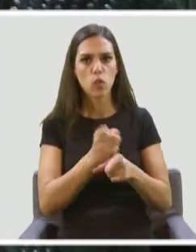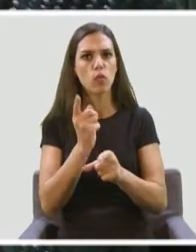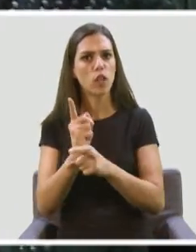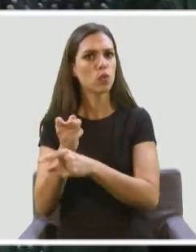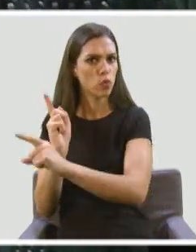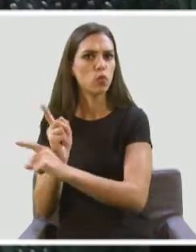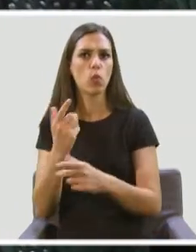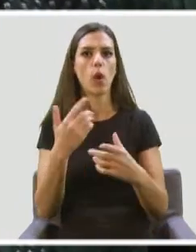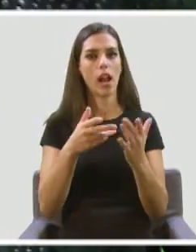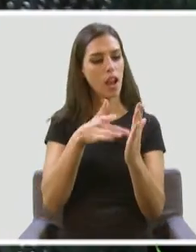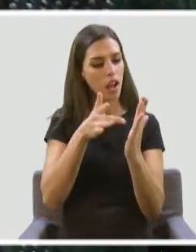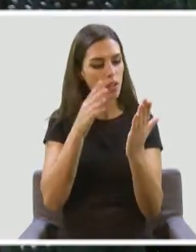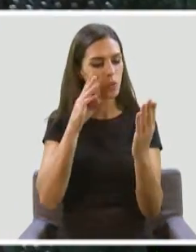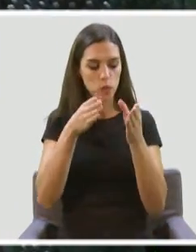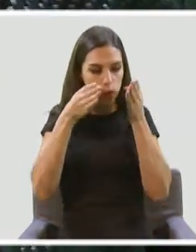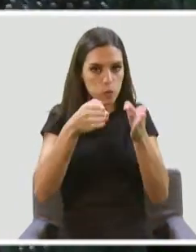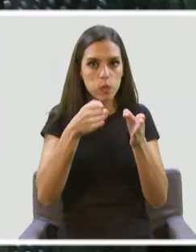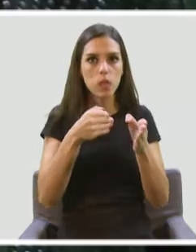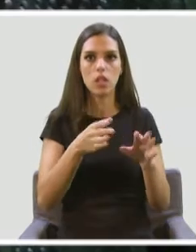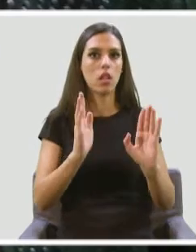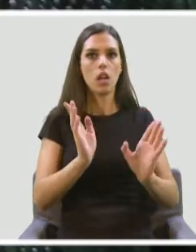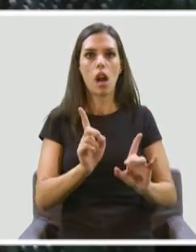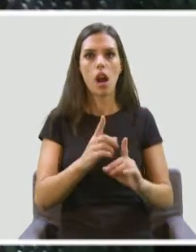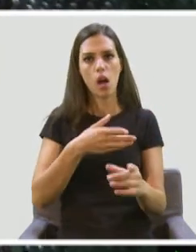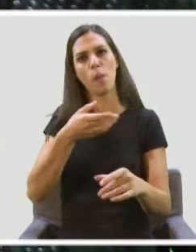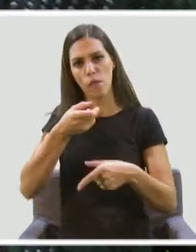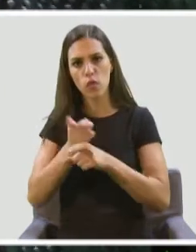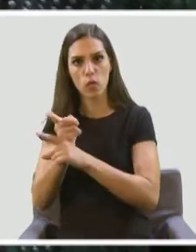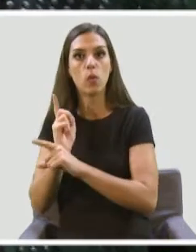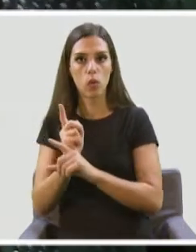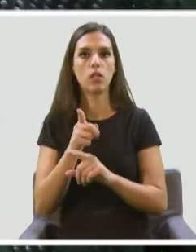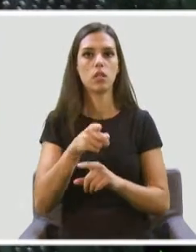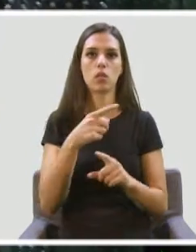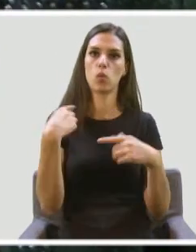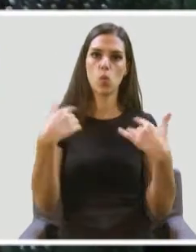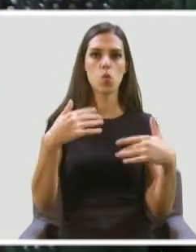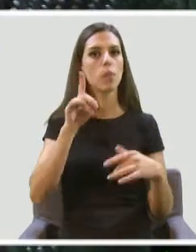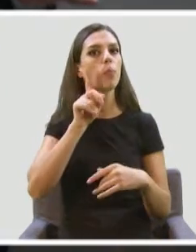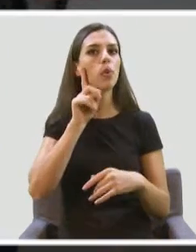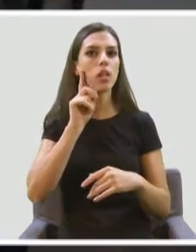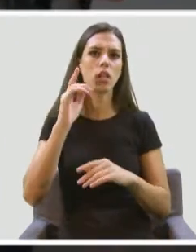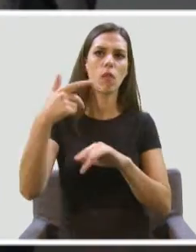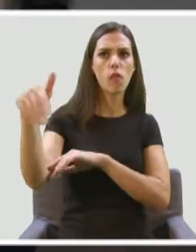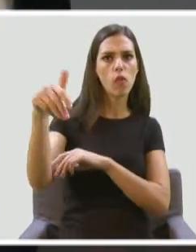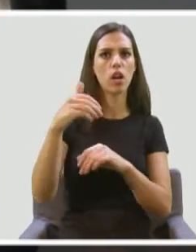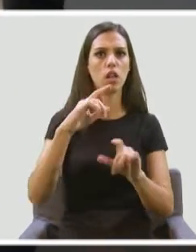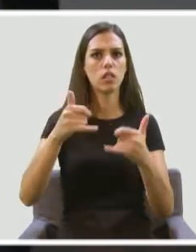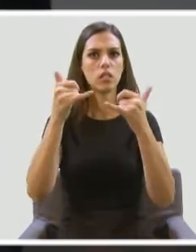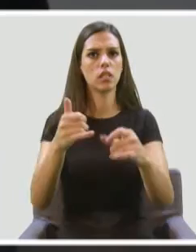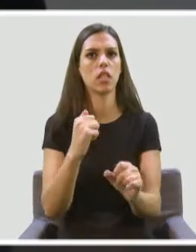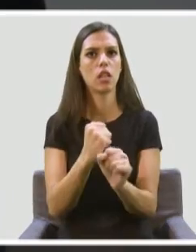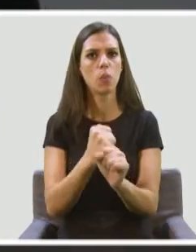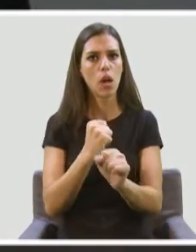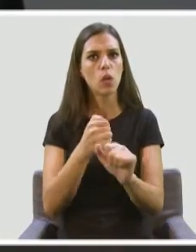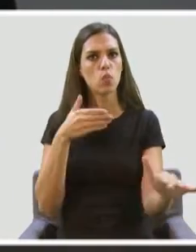fazer, não aprendes só no livro, faz toda a diferença quando tu começas a trabalhar fora, nas empresas,